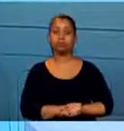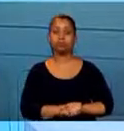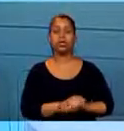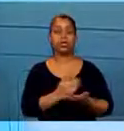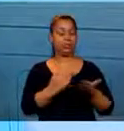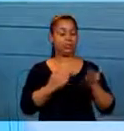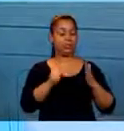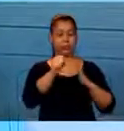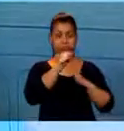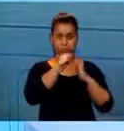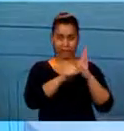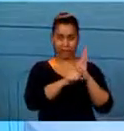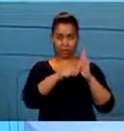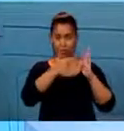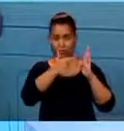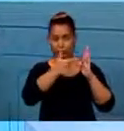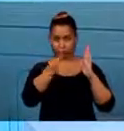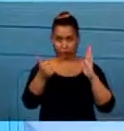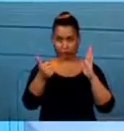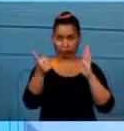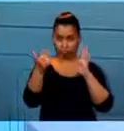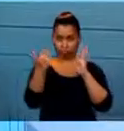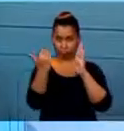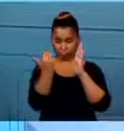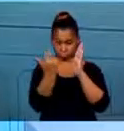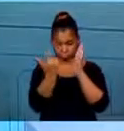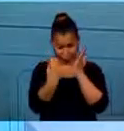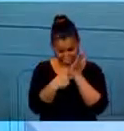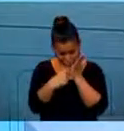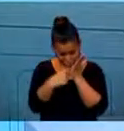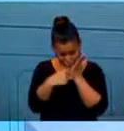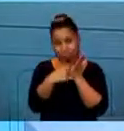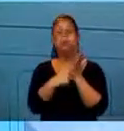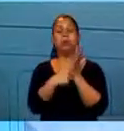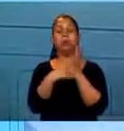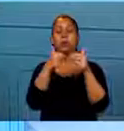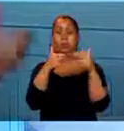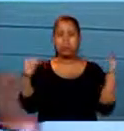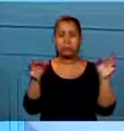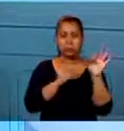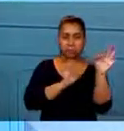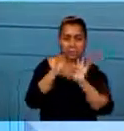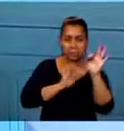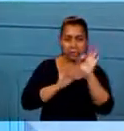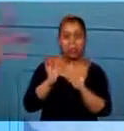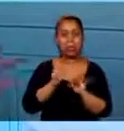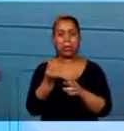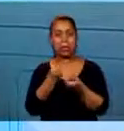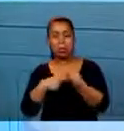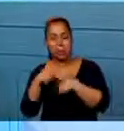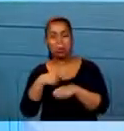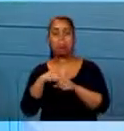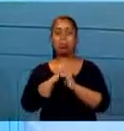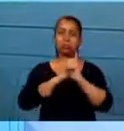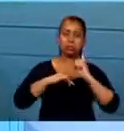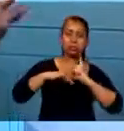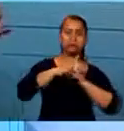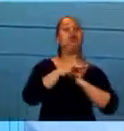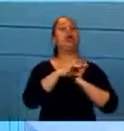século XXI, que planejava uma série de ações econômicas,